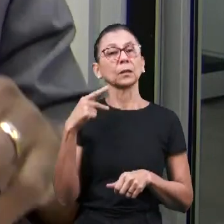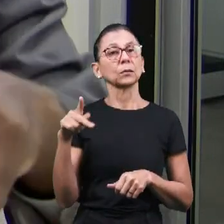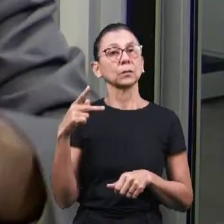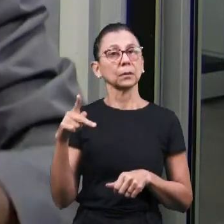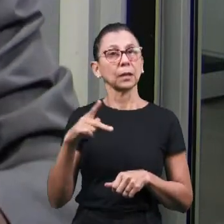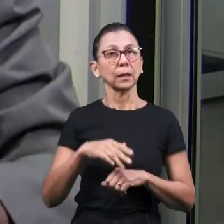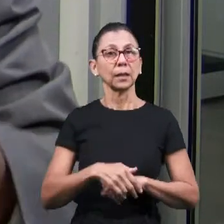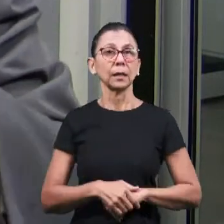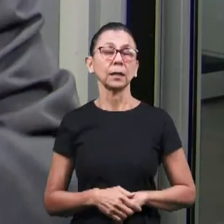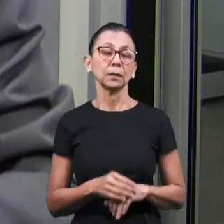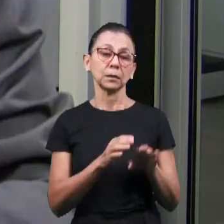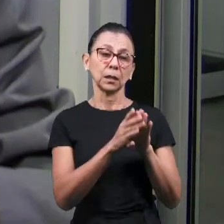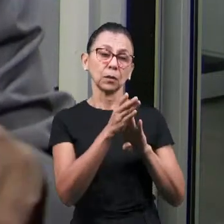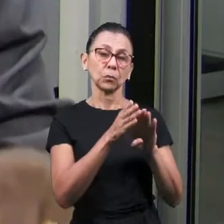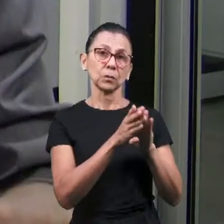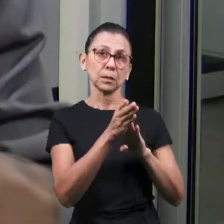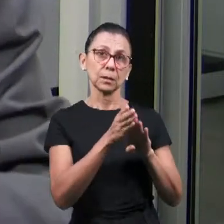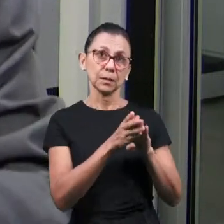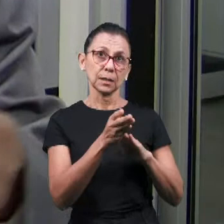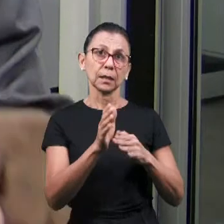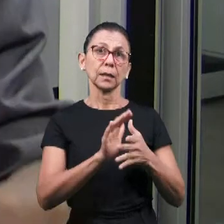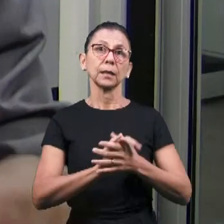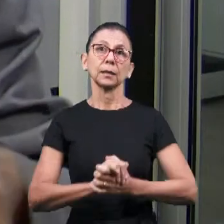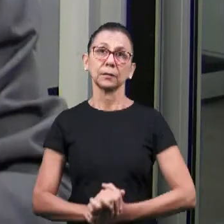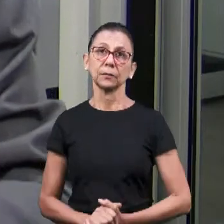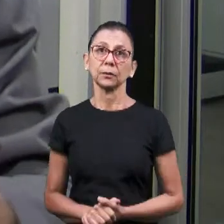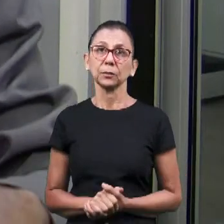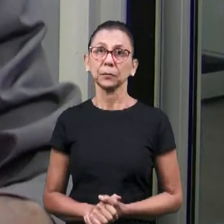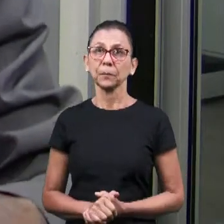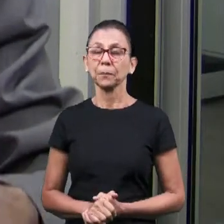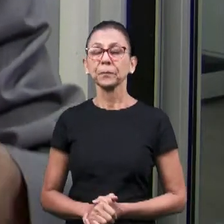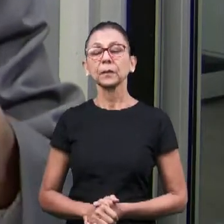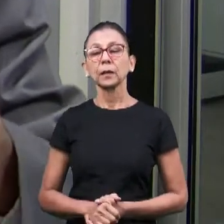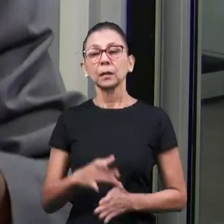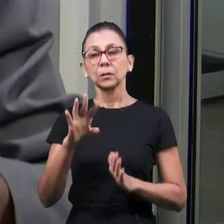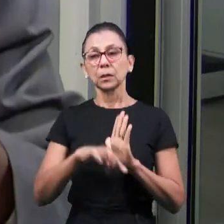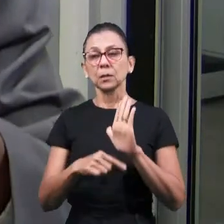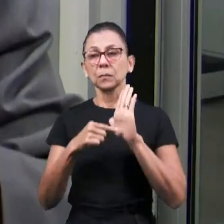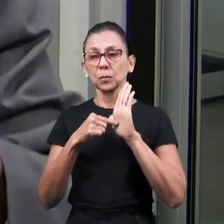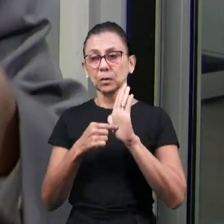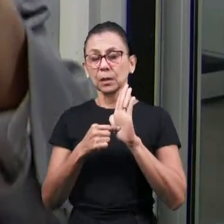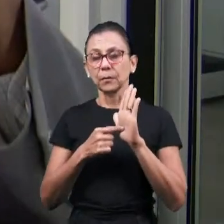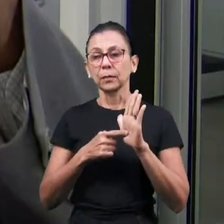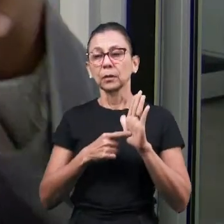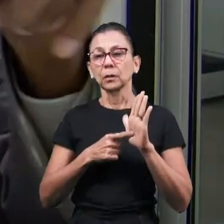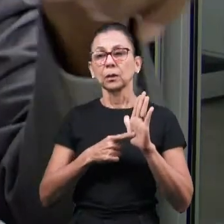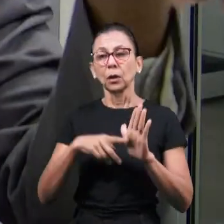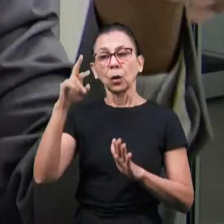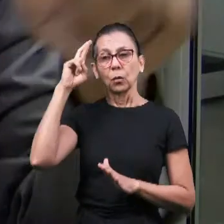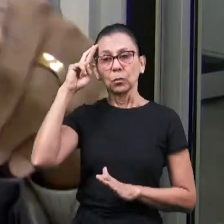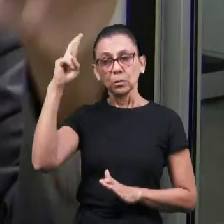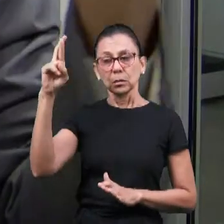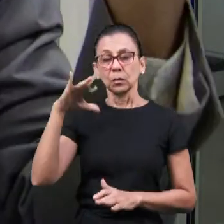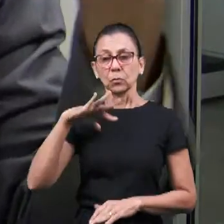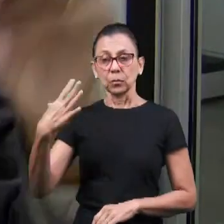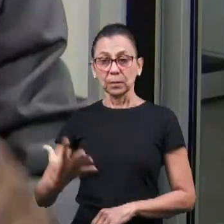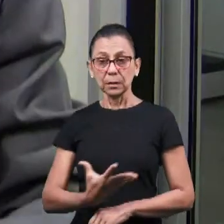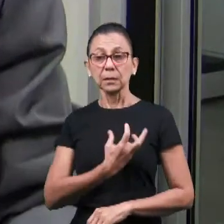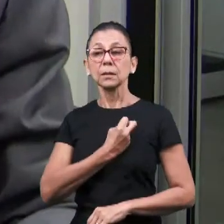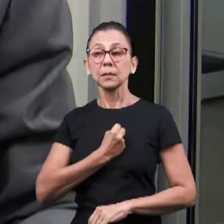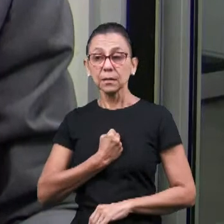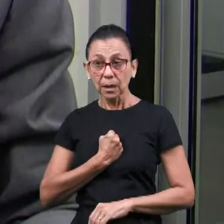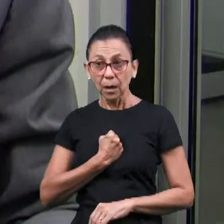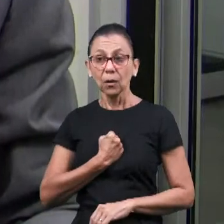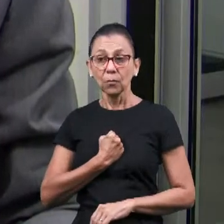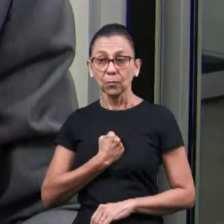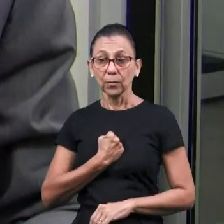aqui, ó. Salva no Senhor, porque faltam homens benignos na terra. Vou perguntar a você, quando você estava na mão dos rapazes que te